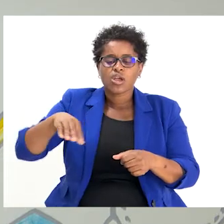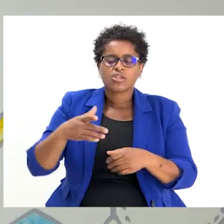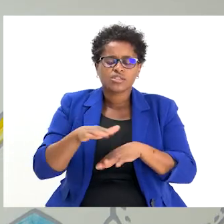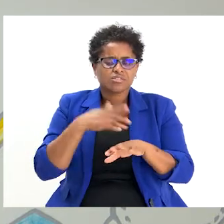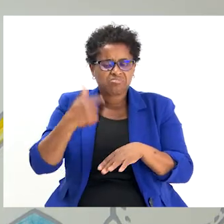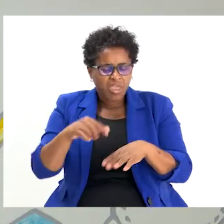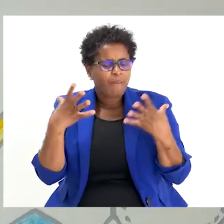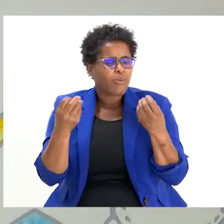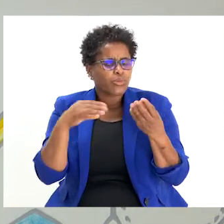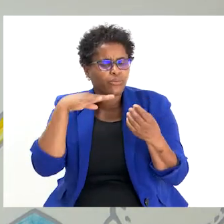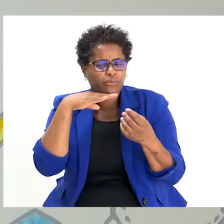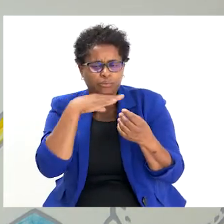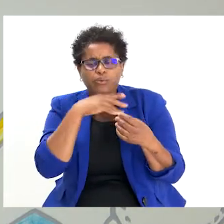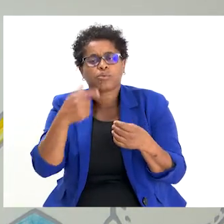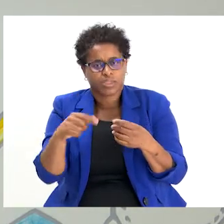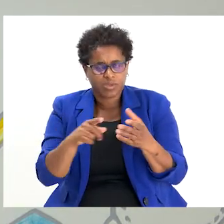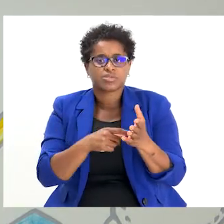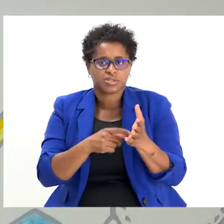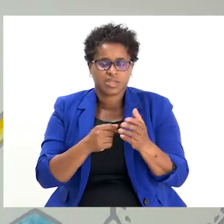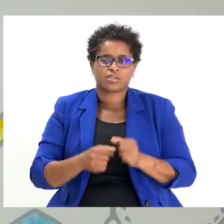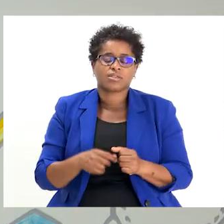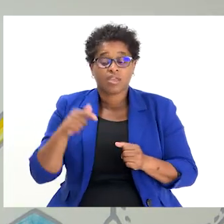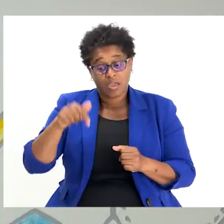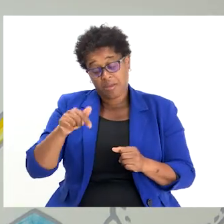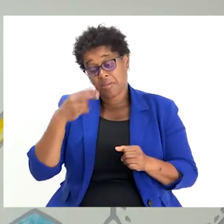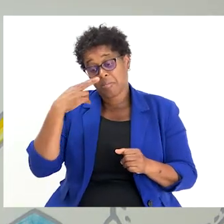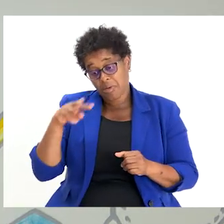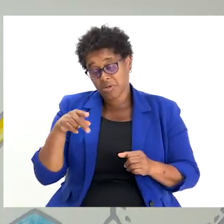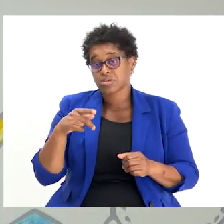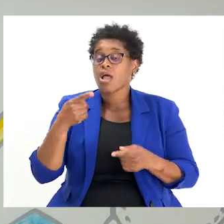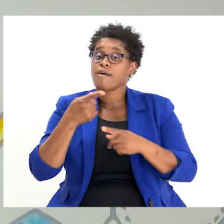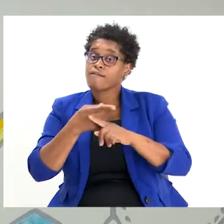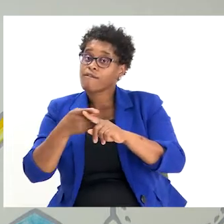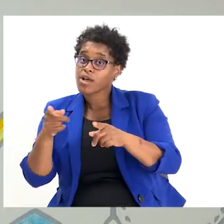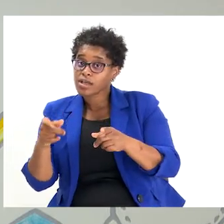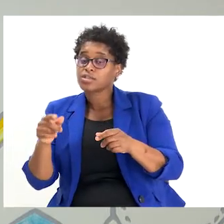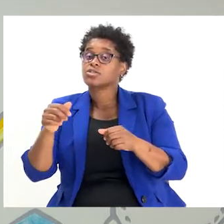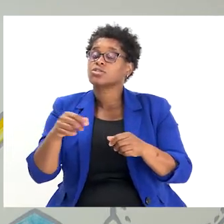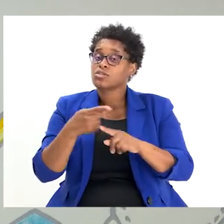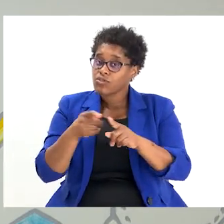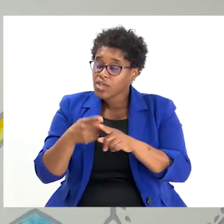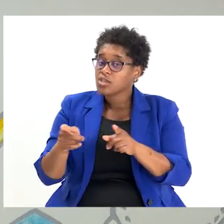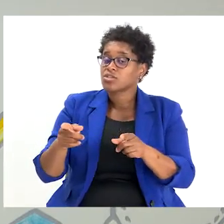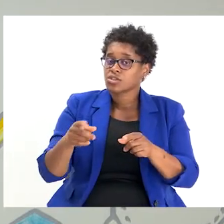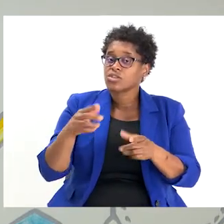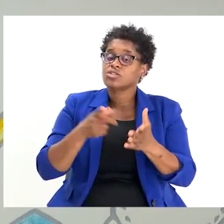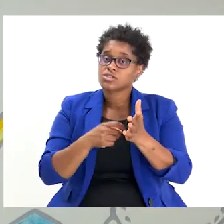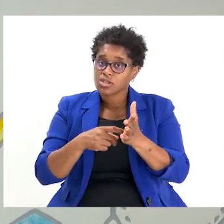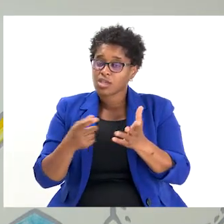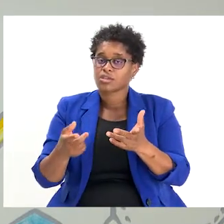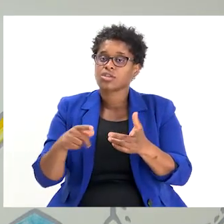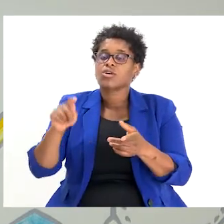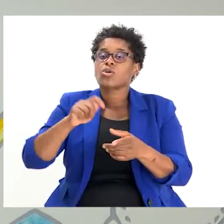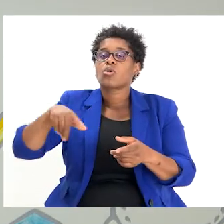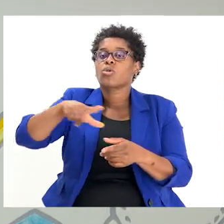muito frio têm essa necessidade. Aqui mostra a variação da necessidade conforme o